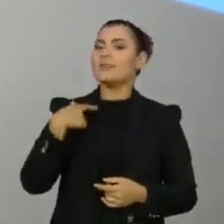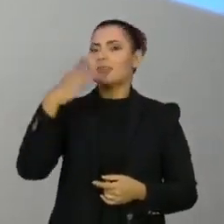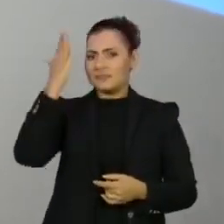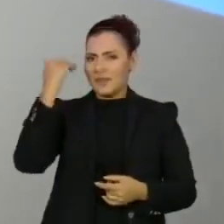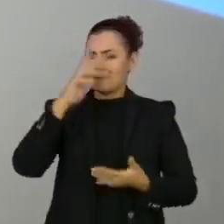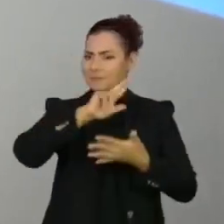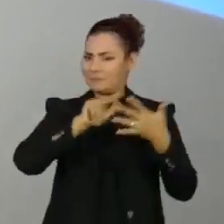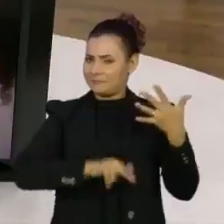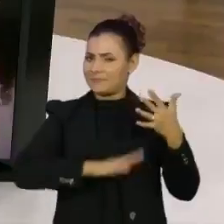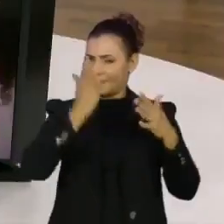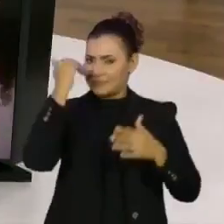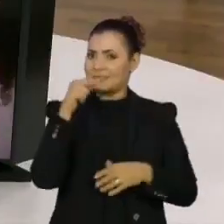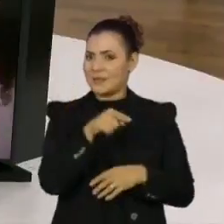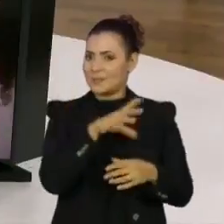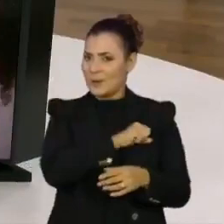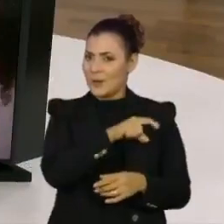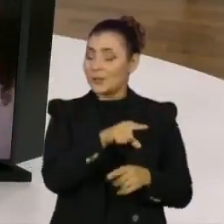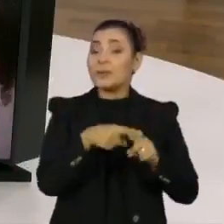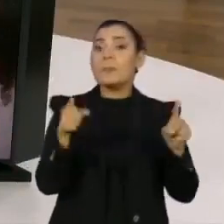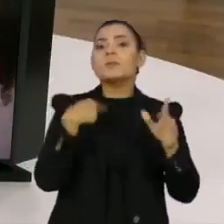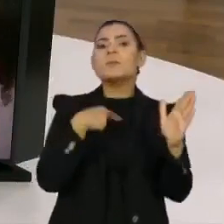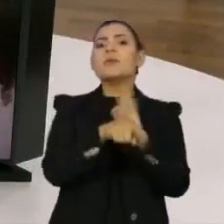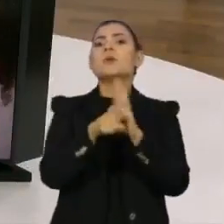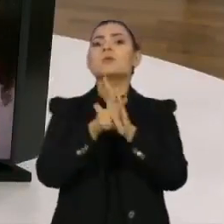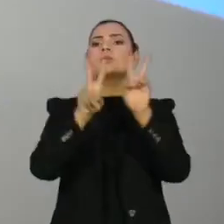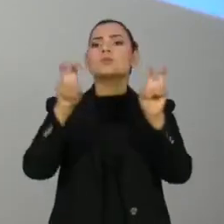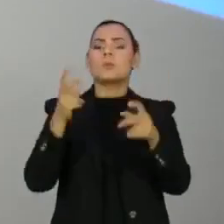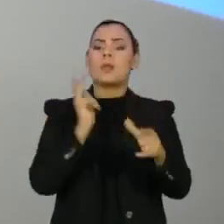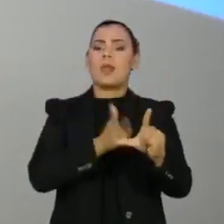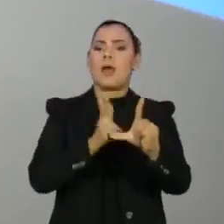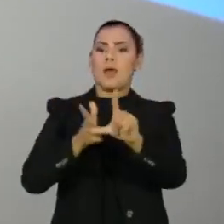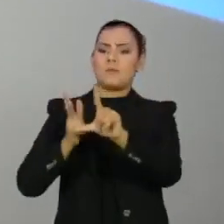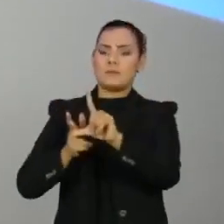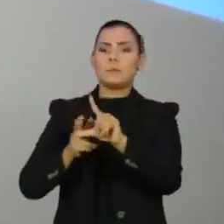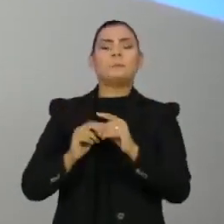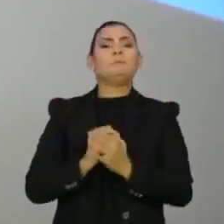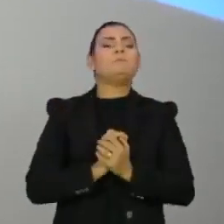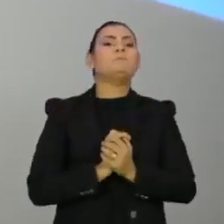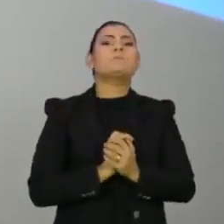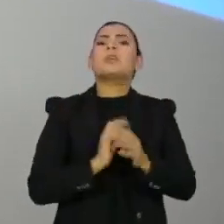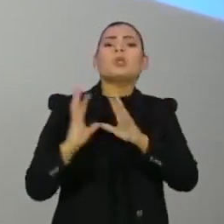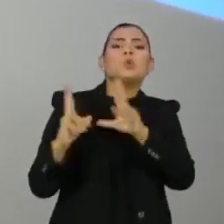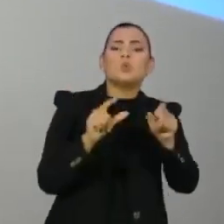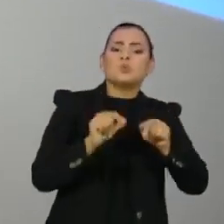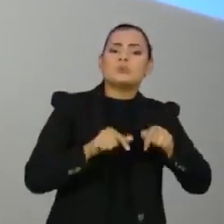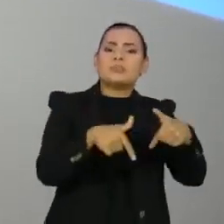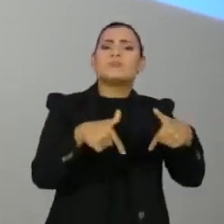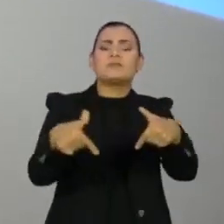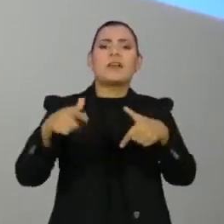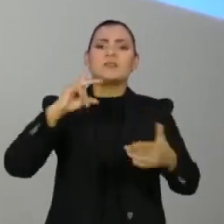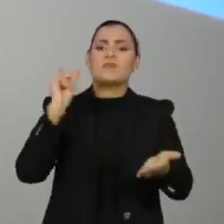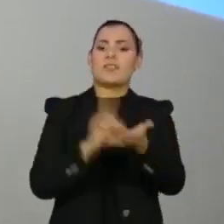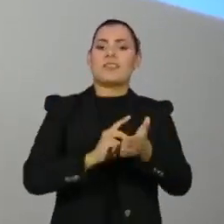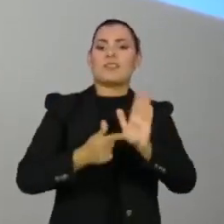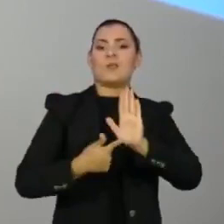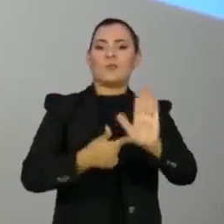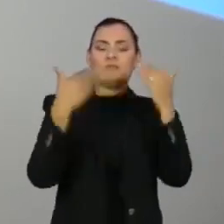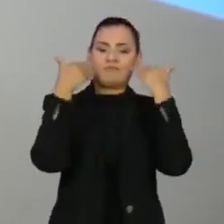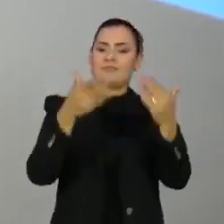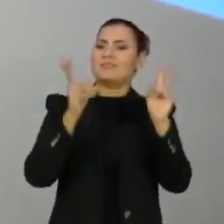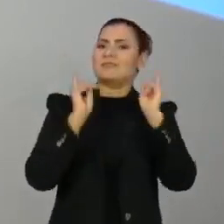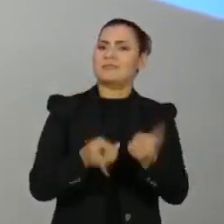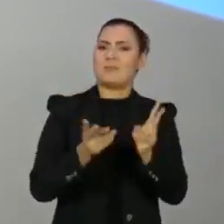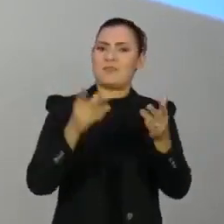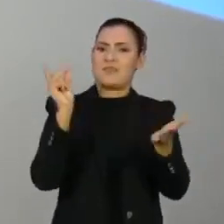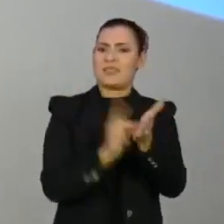eu queria continuar aqui a pergunta das minhas colegas sobre as lives. Tudo que você faz tem muita verdade. Tudo,